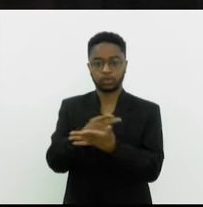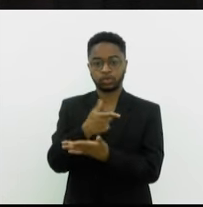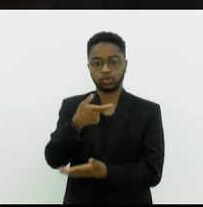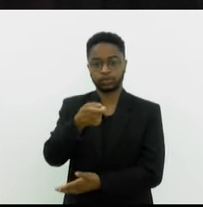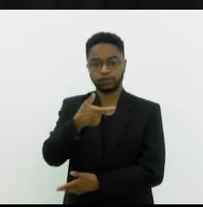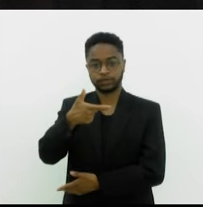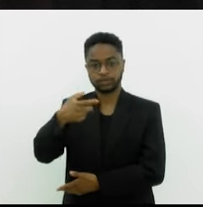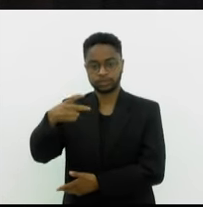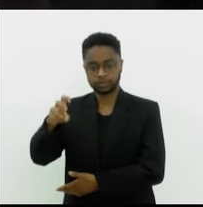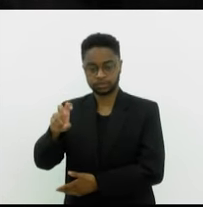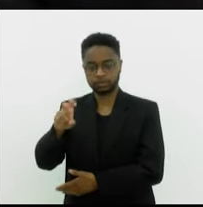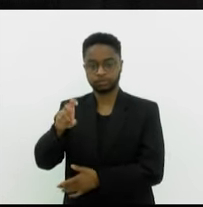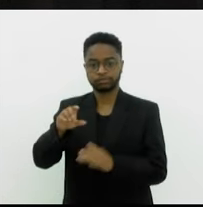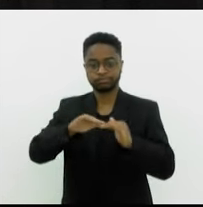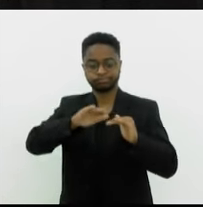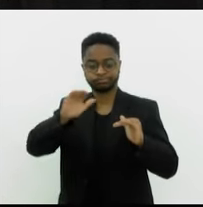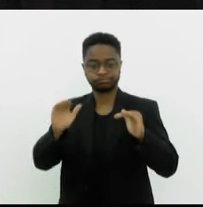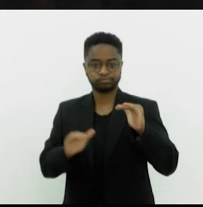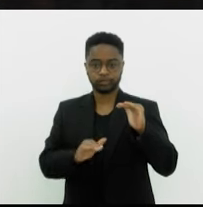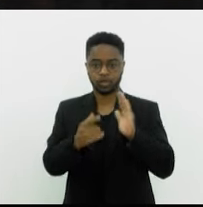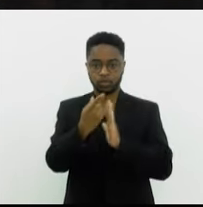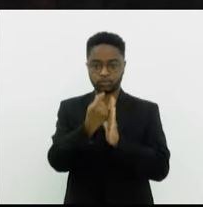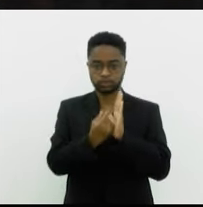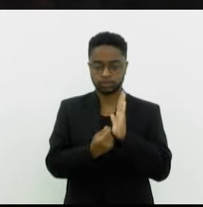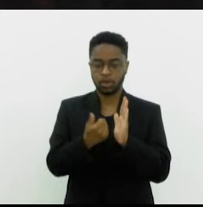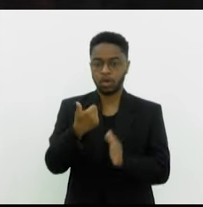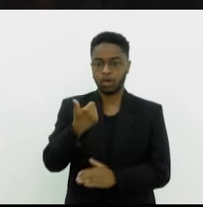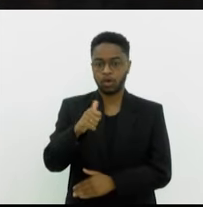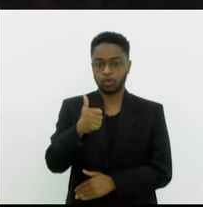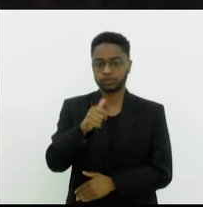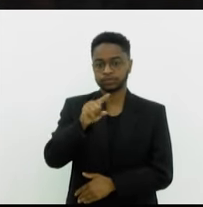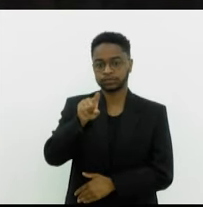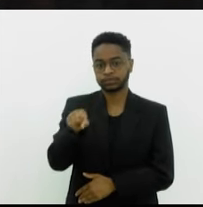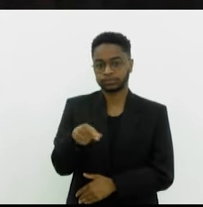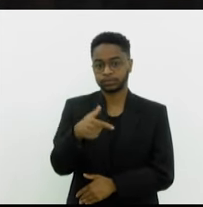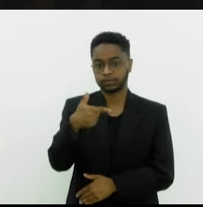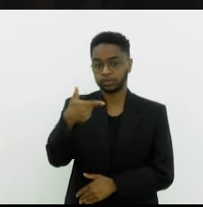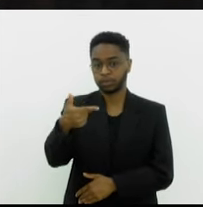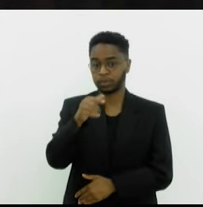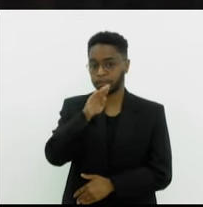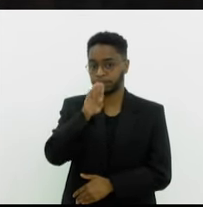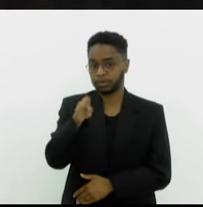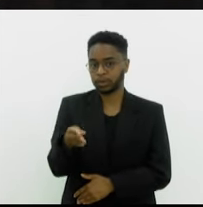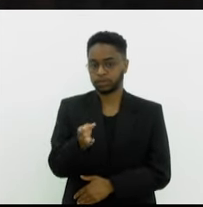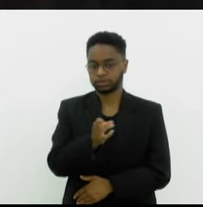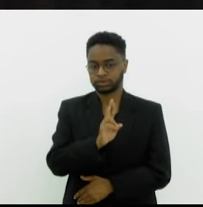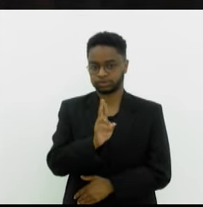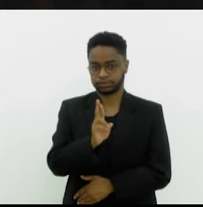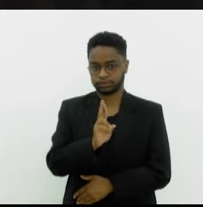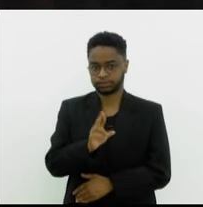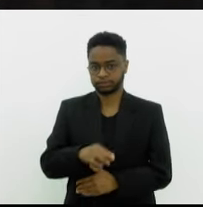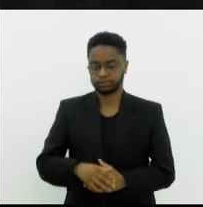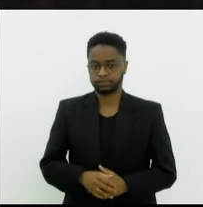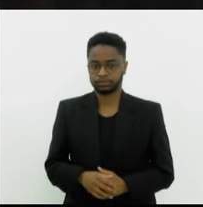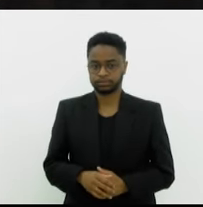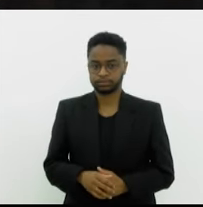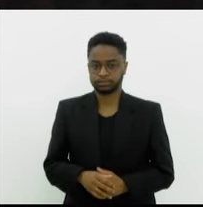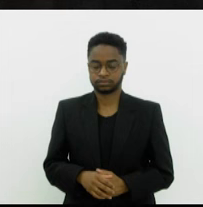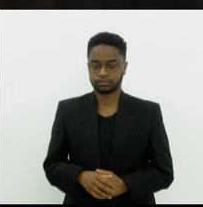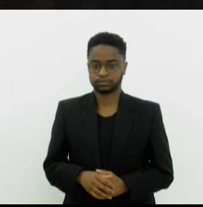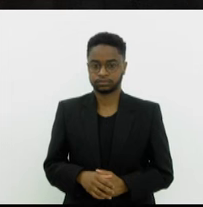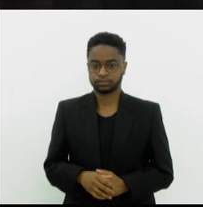déficit orçamentário de 11,2 bilhões de reais. Isso